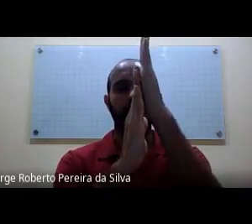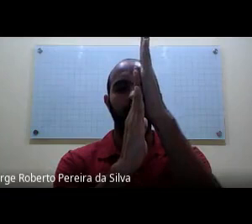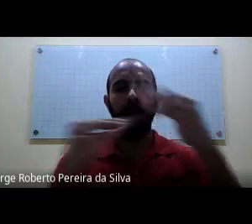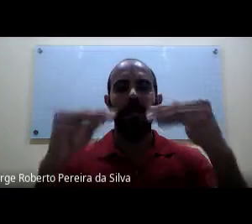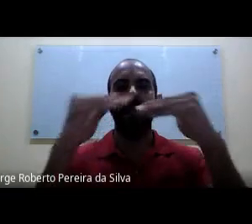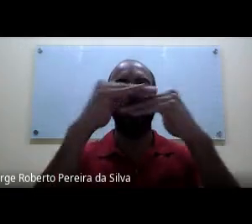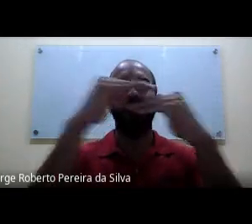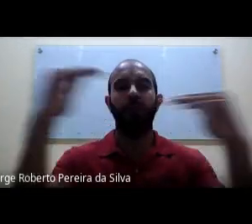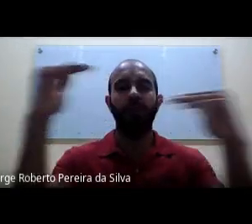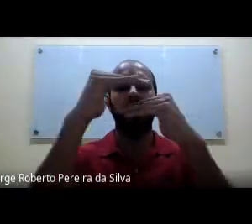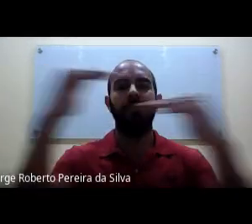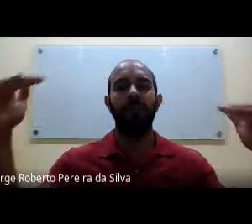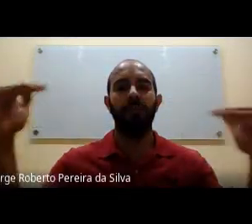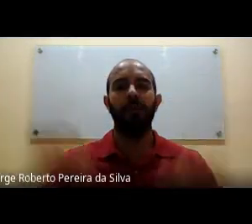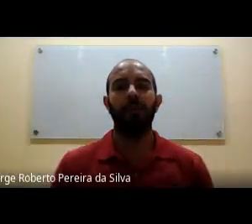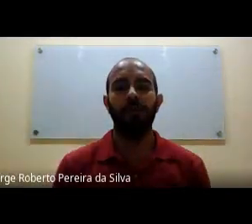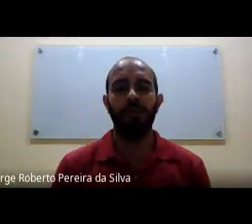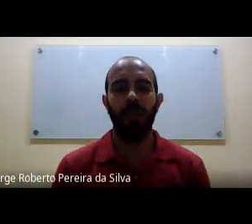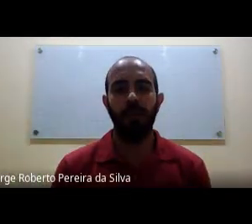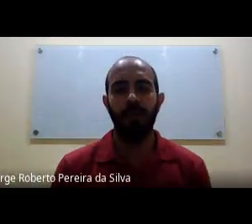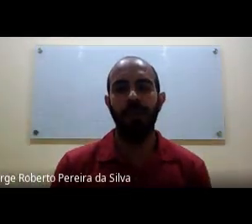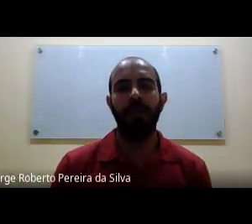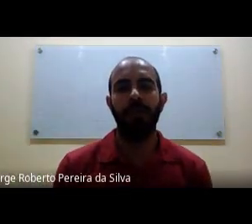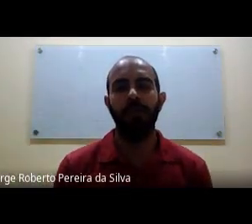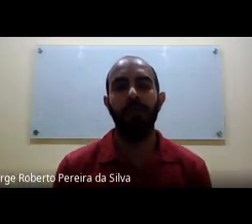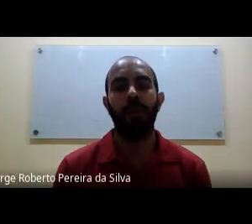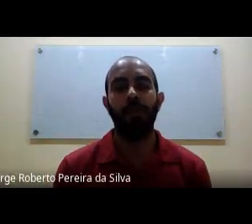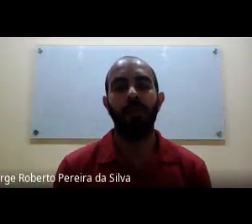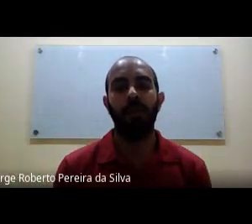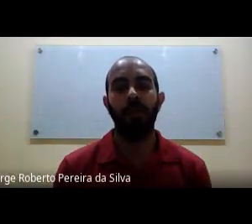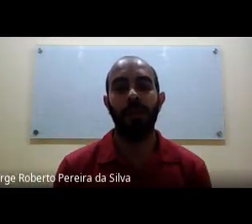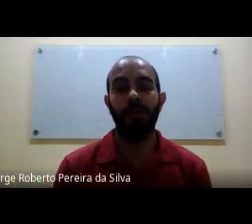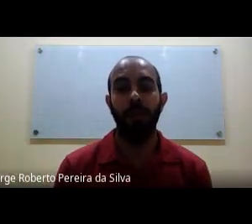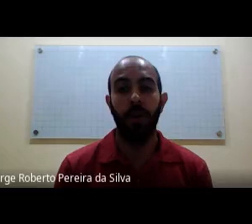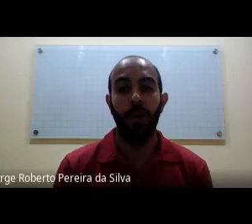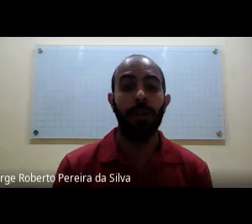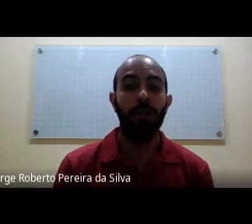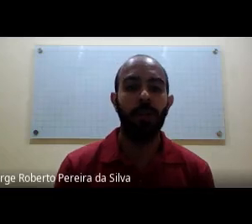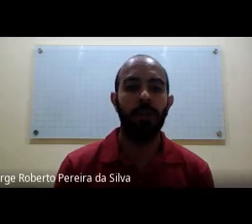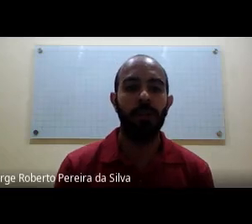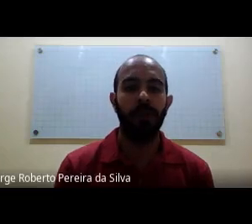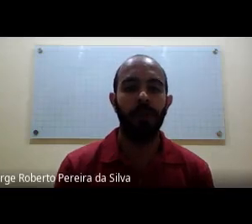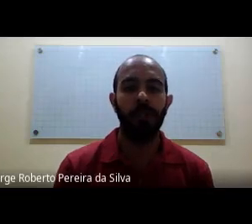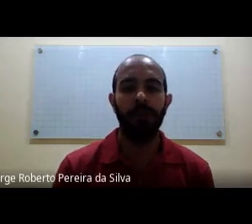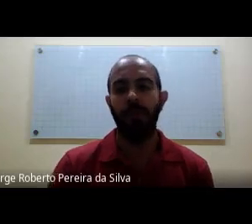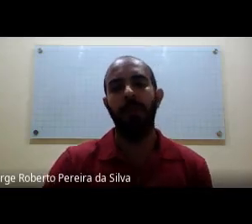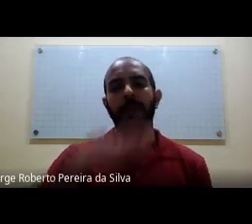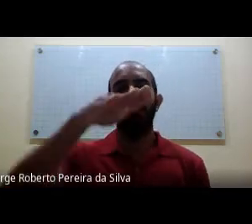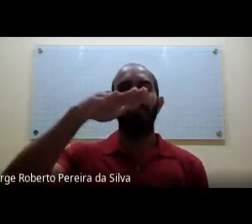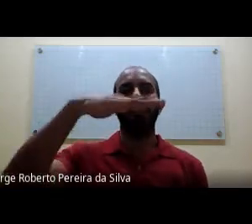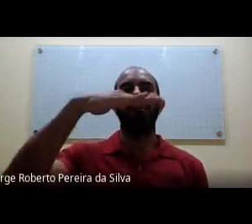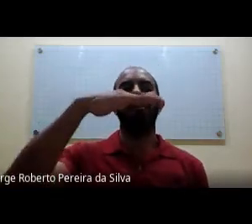para cima, e aí as forças elas vão estar atuando na horizontal. E aí, nesse caso, aí, o seu torque vai ter o valor máximo. Quando é que o torque vai ter o valor